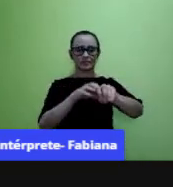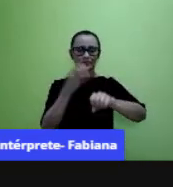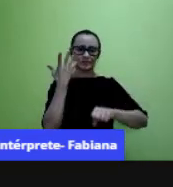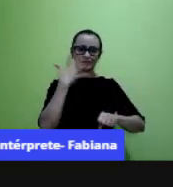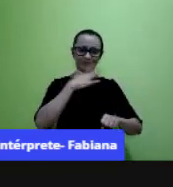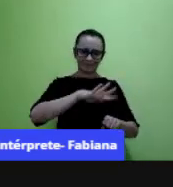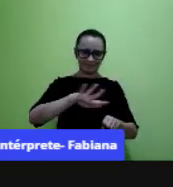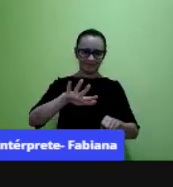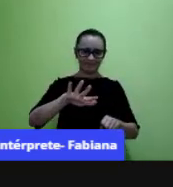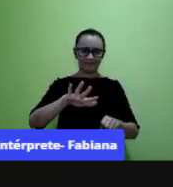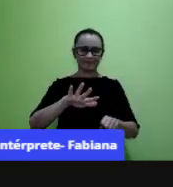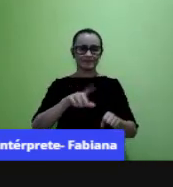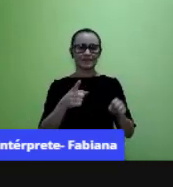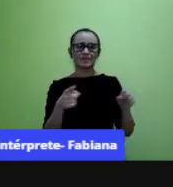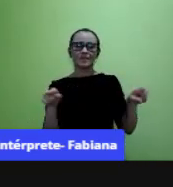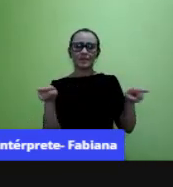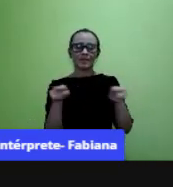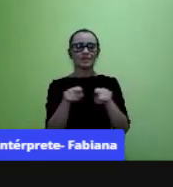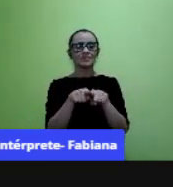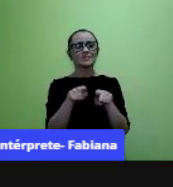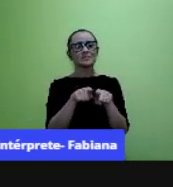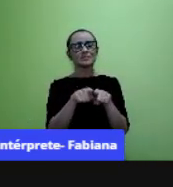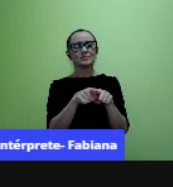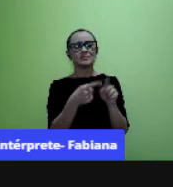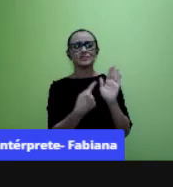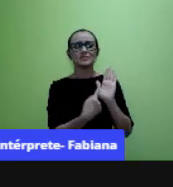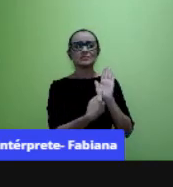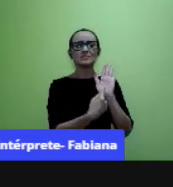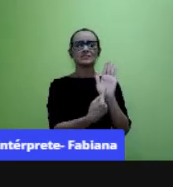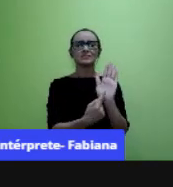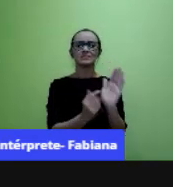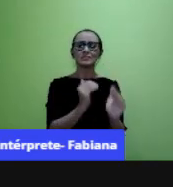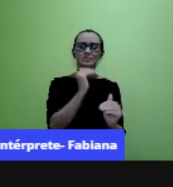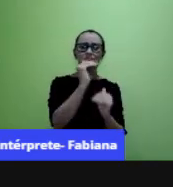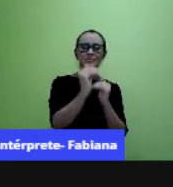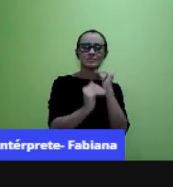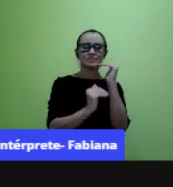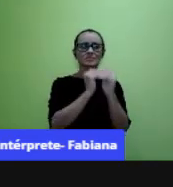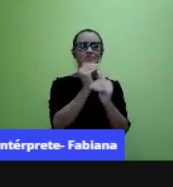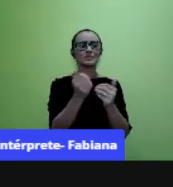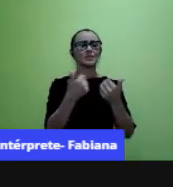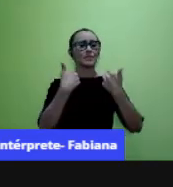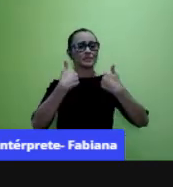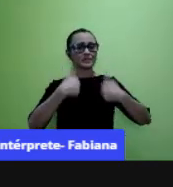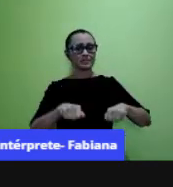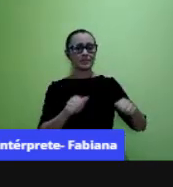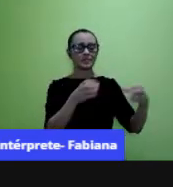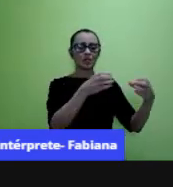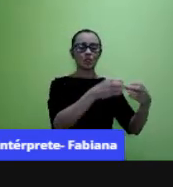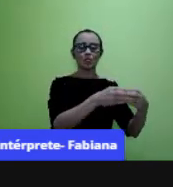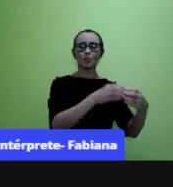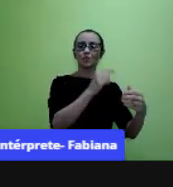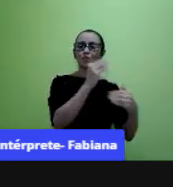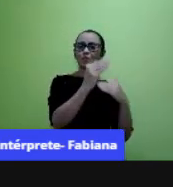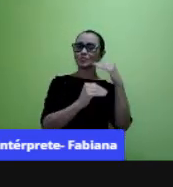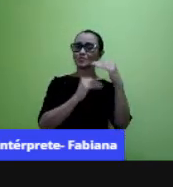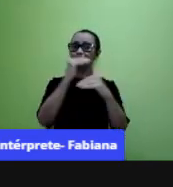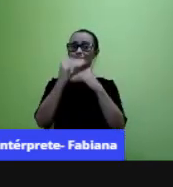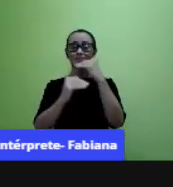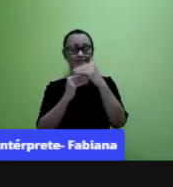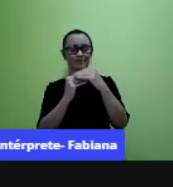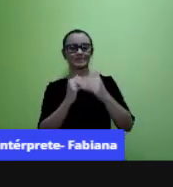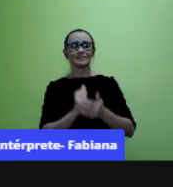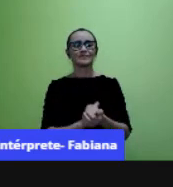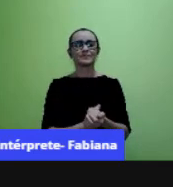Apresentar possibilidades de progressão de um grupo para outro. E esta solicitação